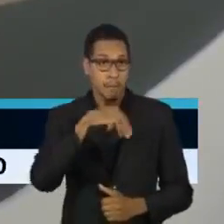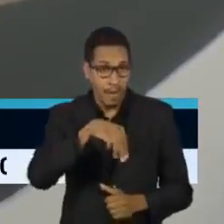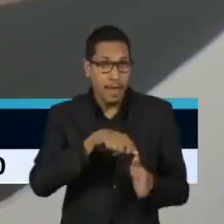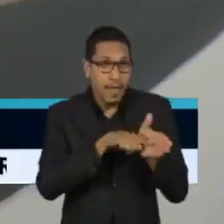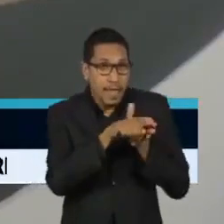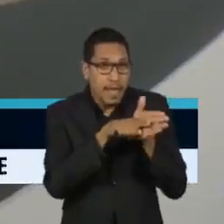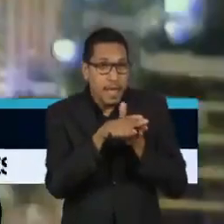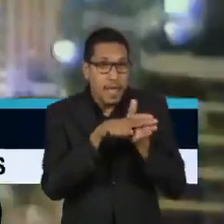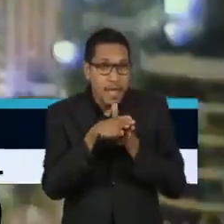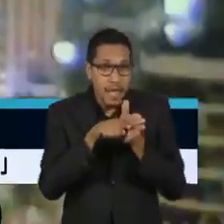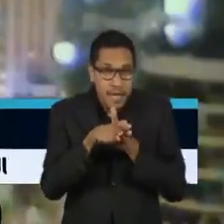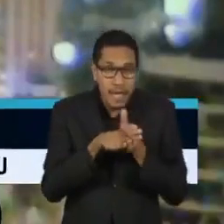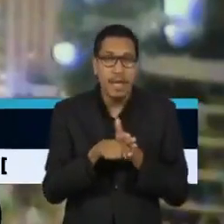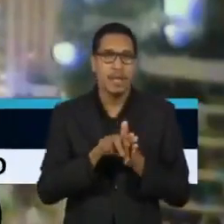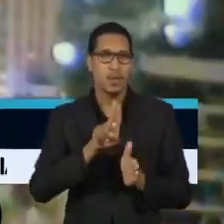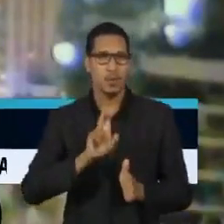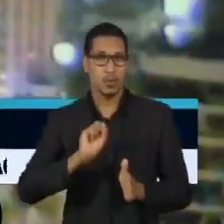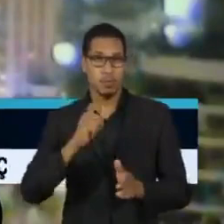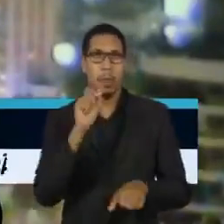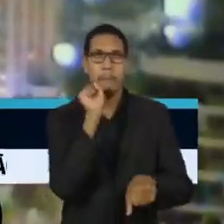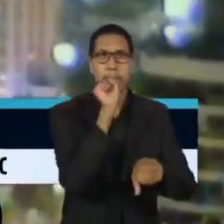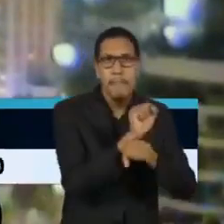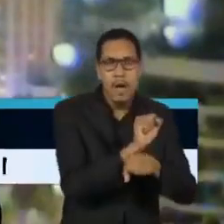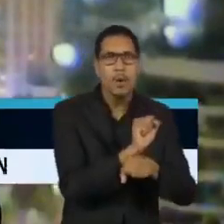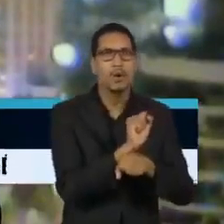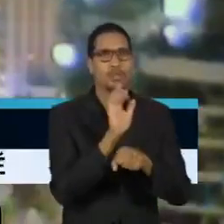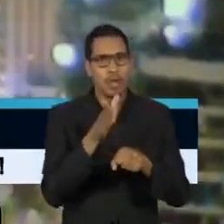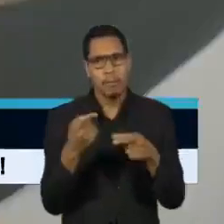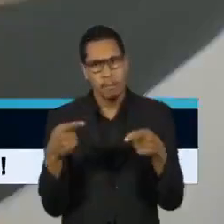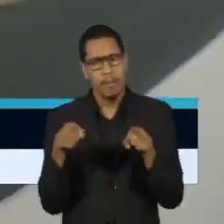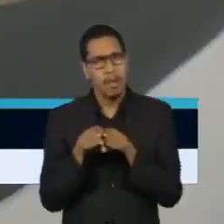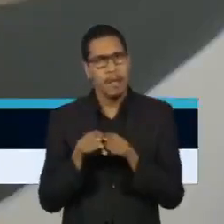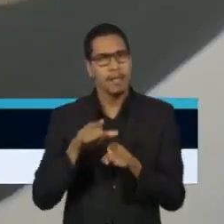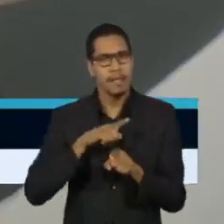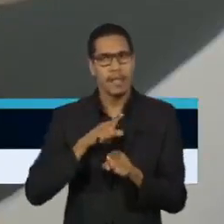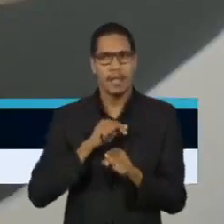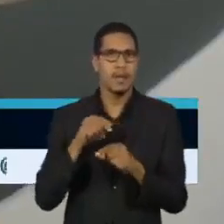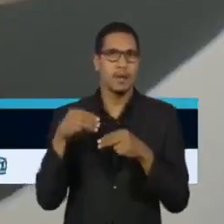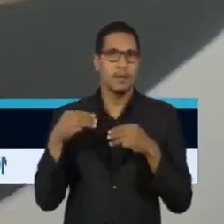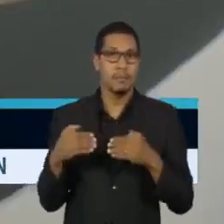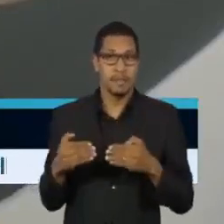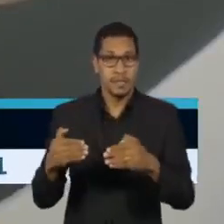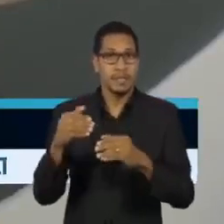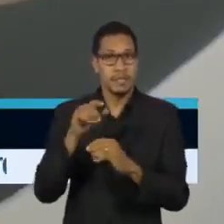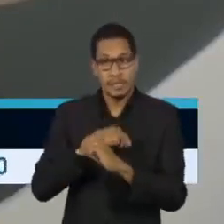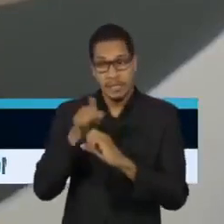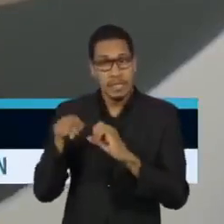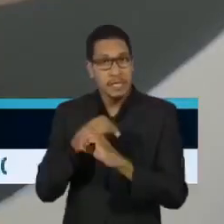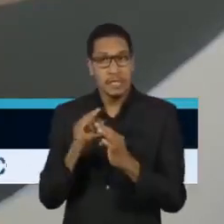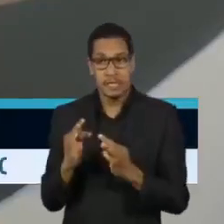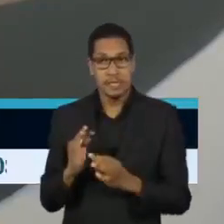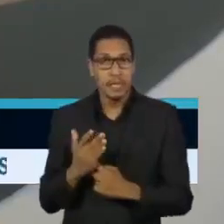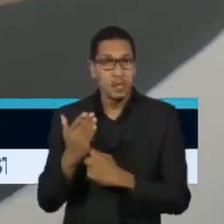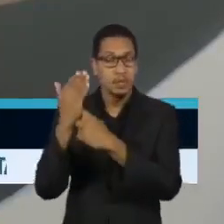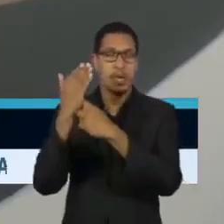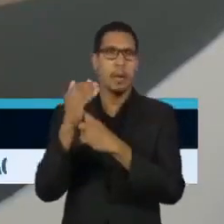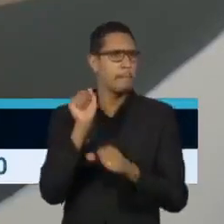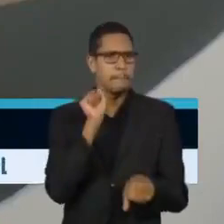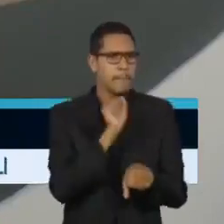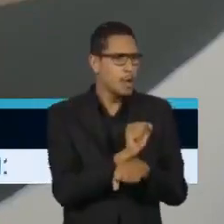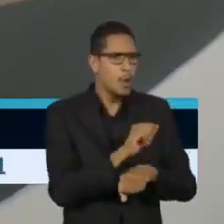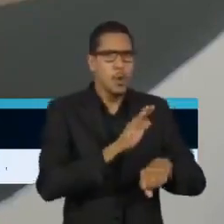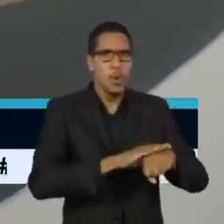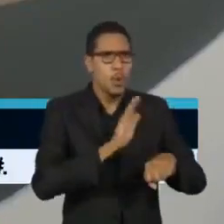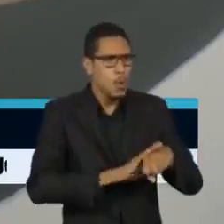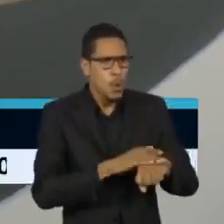de Pesquisas Nucleares da USP, ligado ao Ministério da Ciência e Tecnologia, que parou a produção de produtos fundamentais para